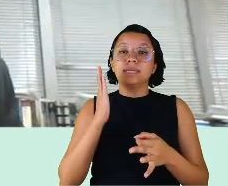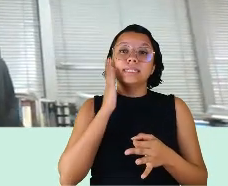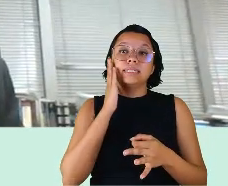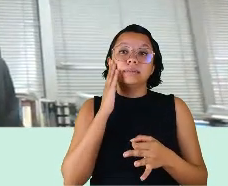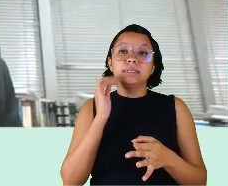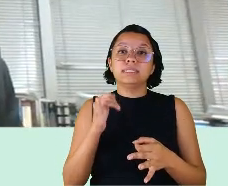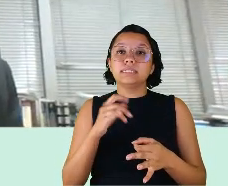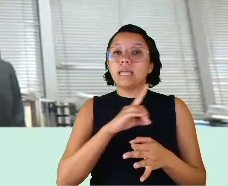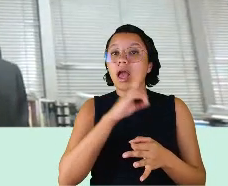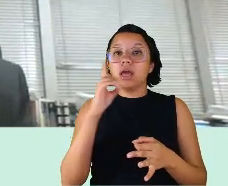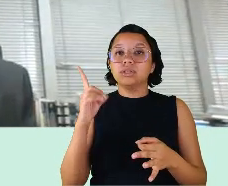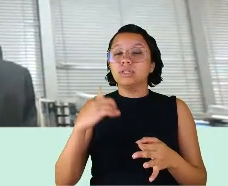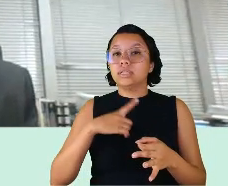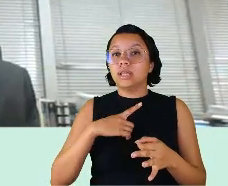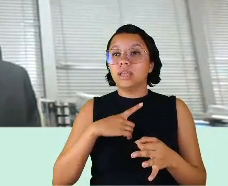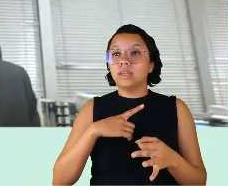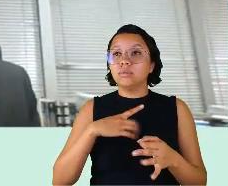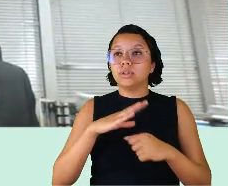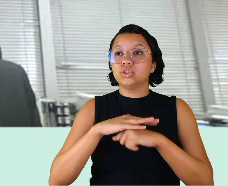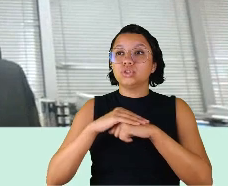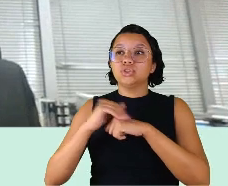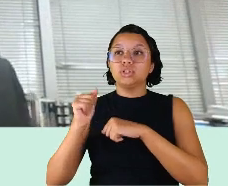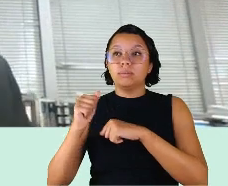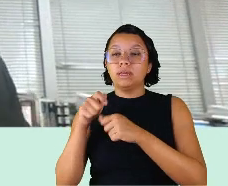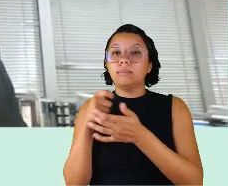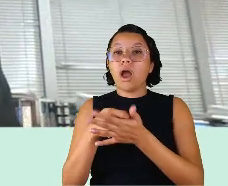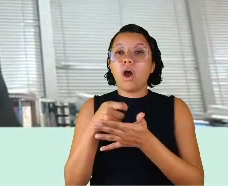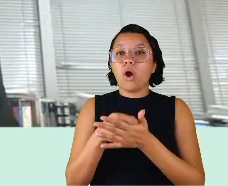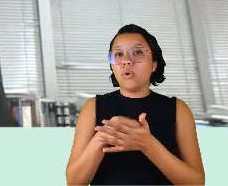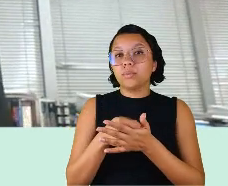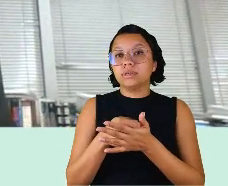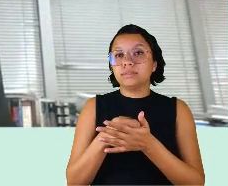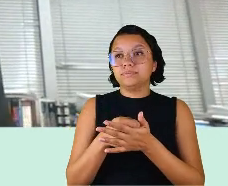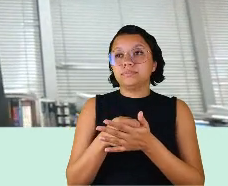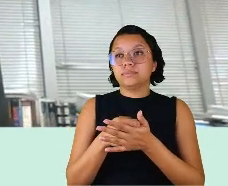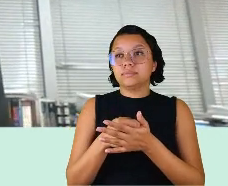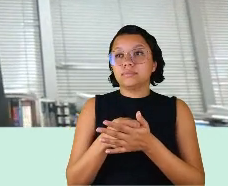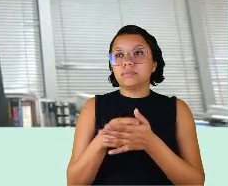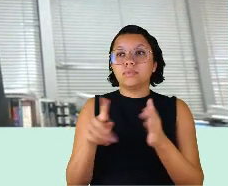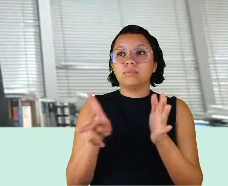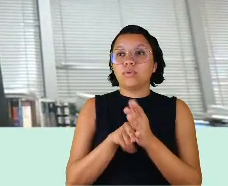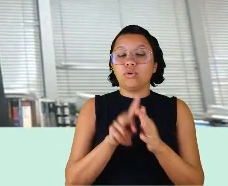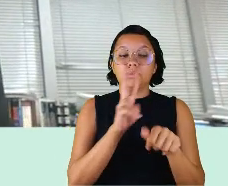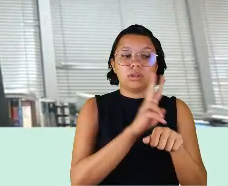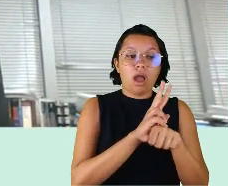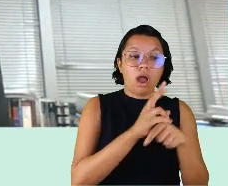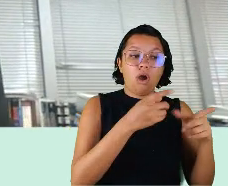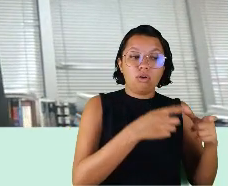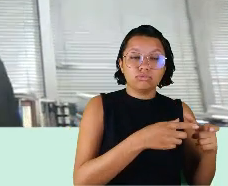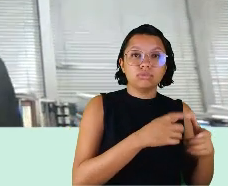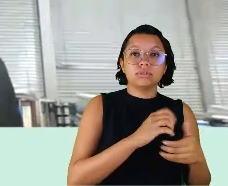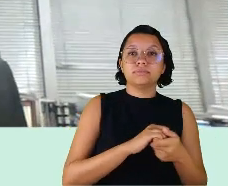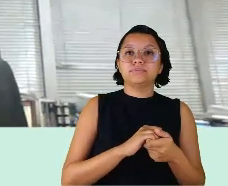se naquele dia ele tem uma intimação para ele cumprir, né, da corregedoria. Então,